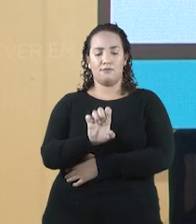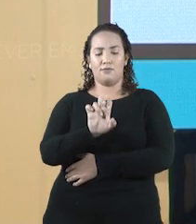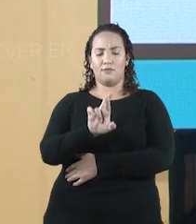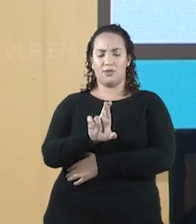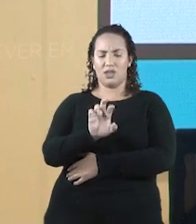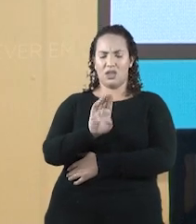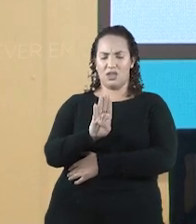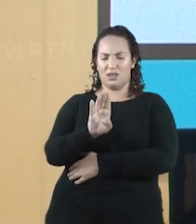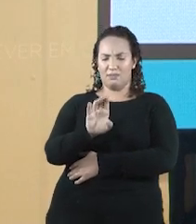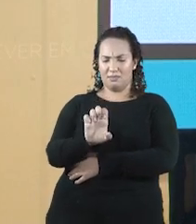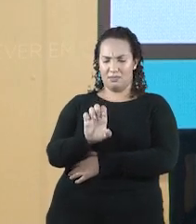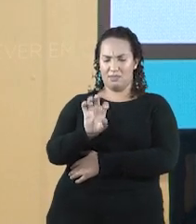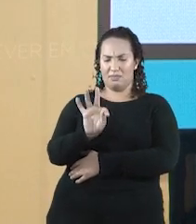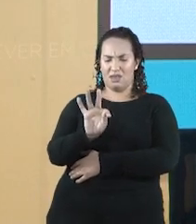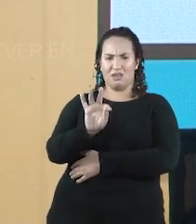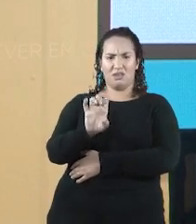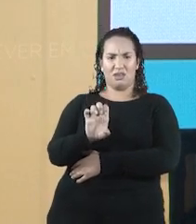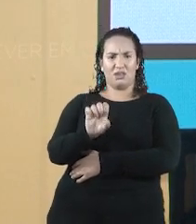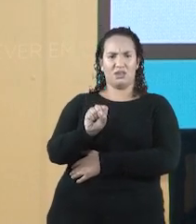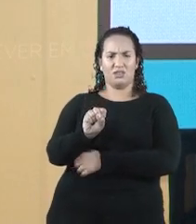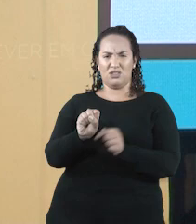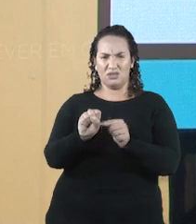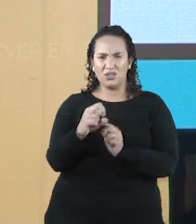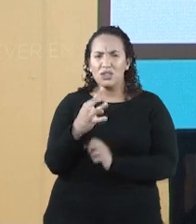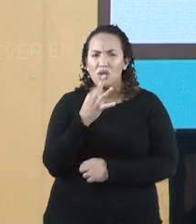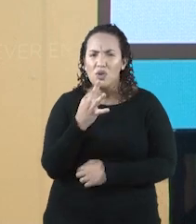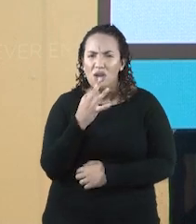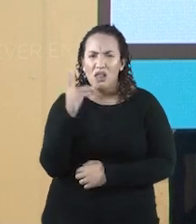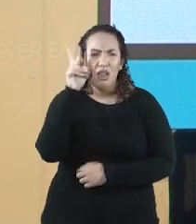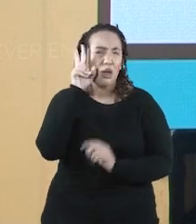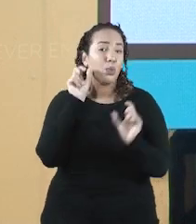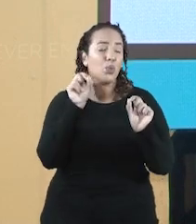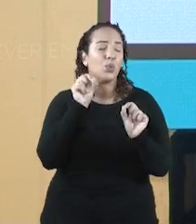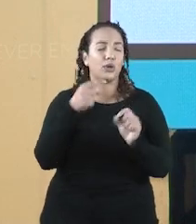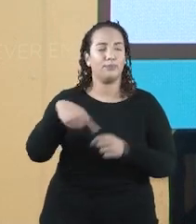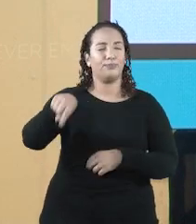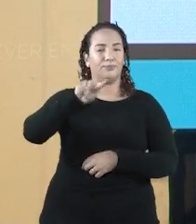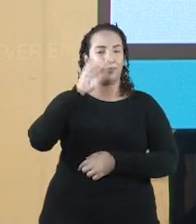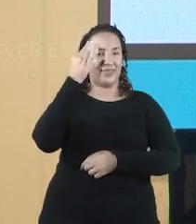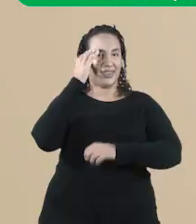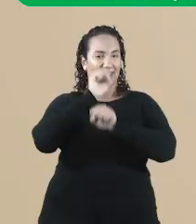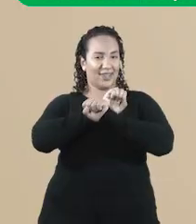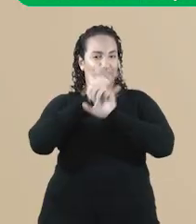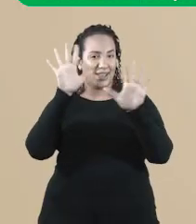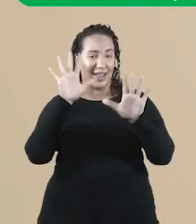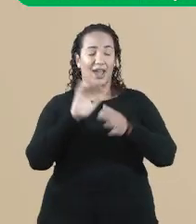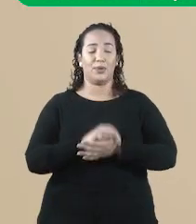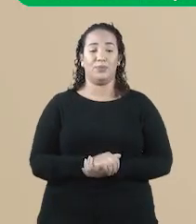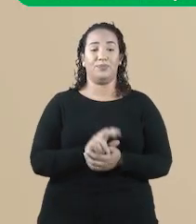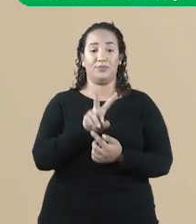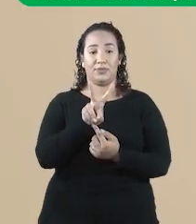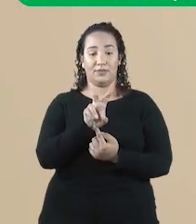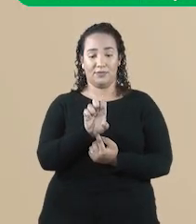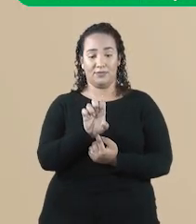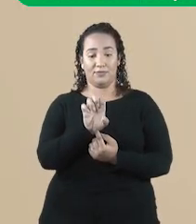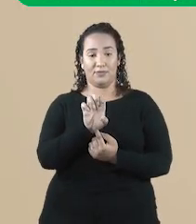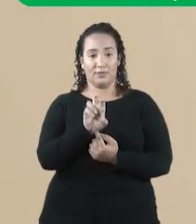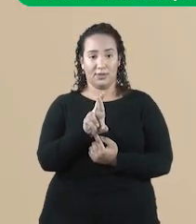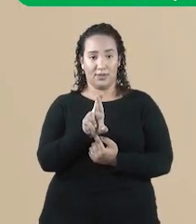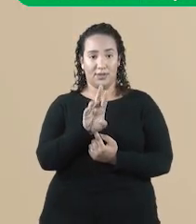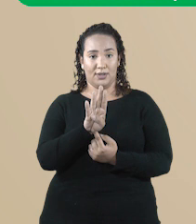conhece os verbetes? Essa palavra te lembra de alguma coisa? Vamos entender juntos. Verbete é o conjunto